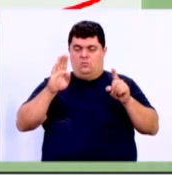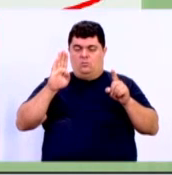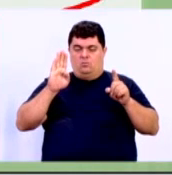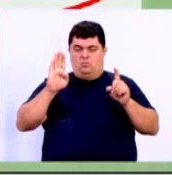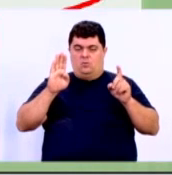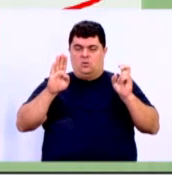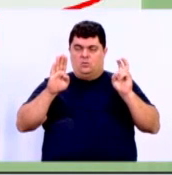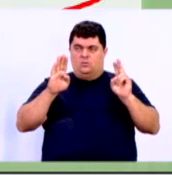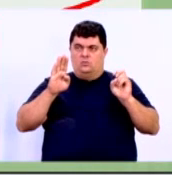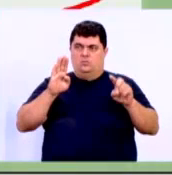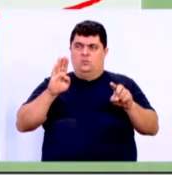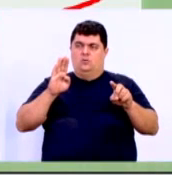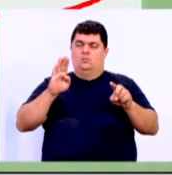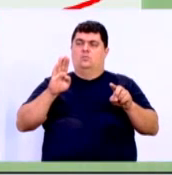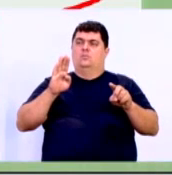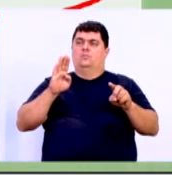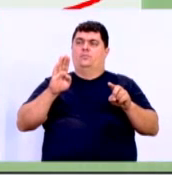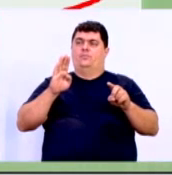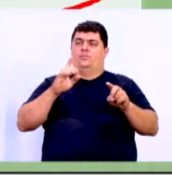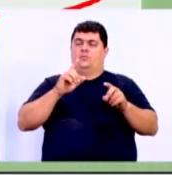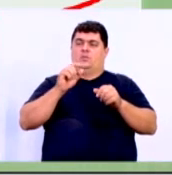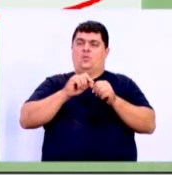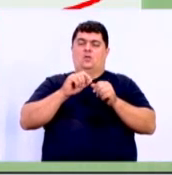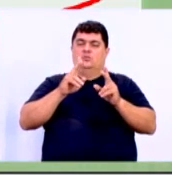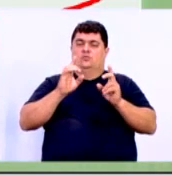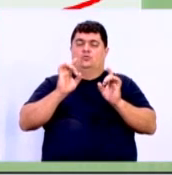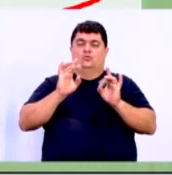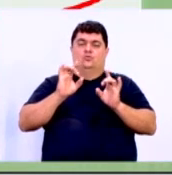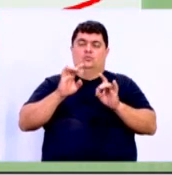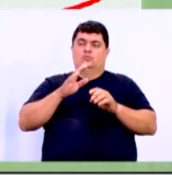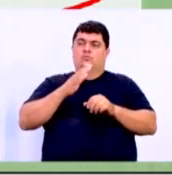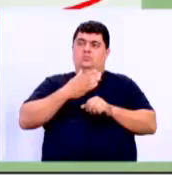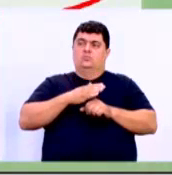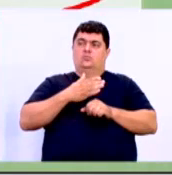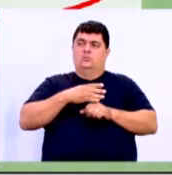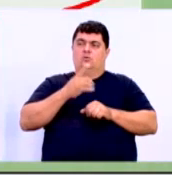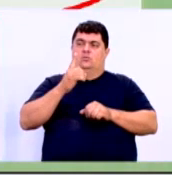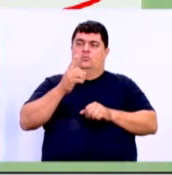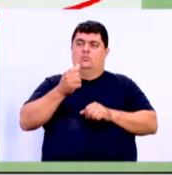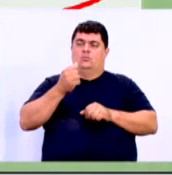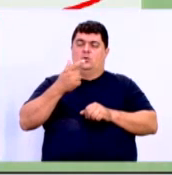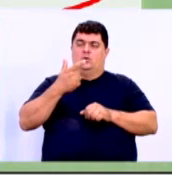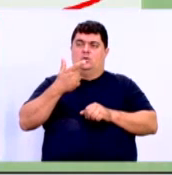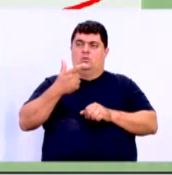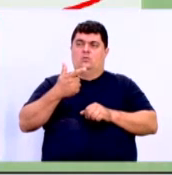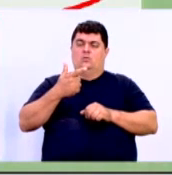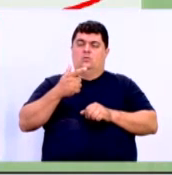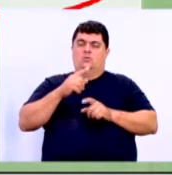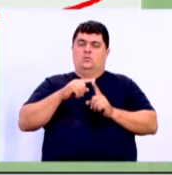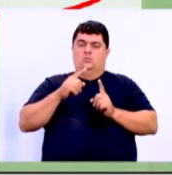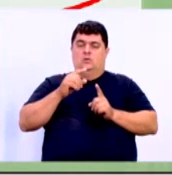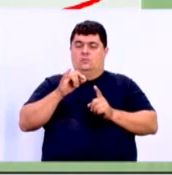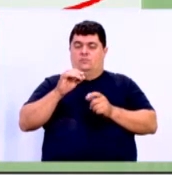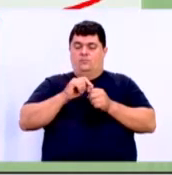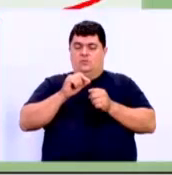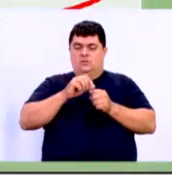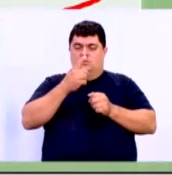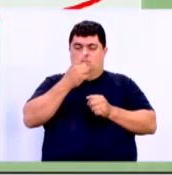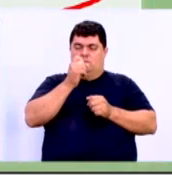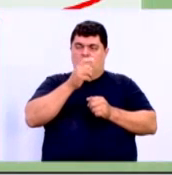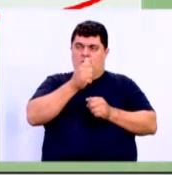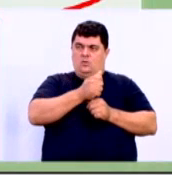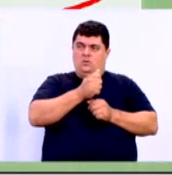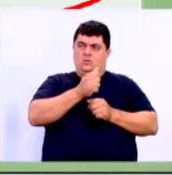Então, produzir 2.000 do produto B só me dá 162 de custo. Enquanto produzir 1.000 de um produto